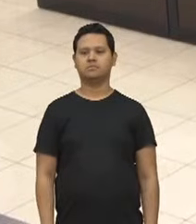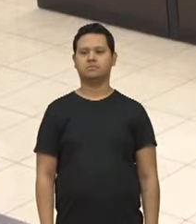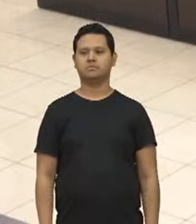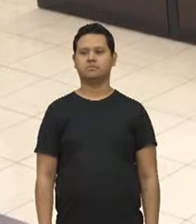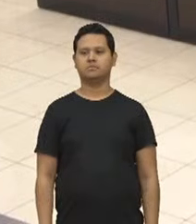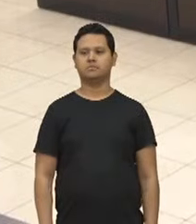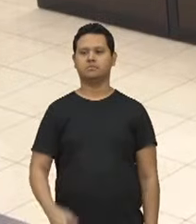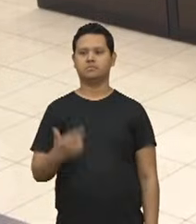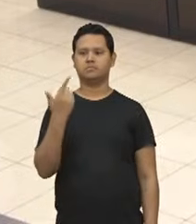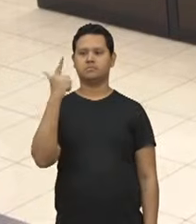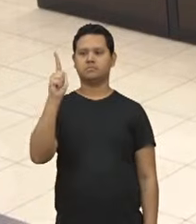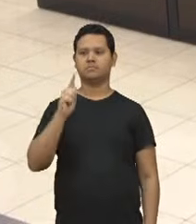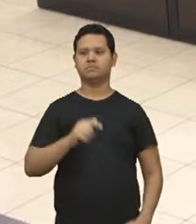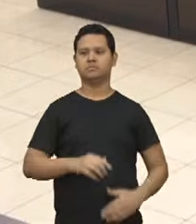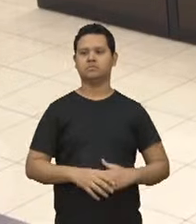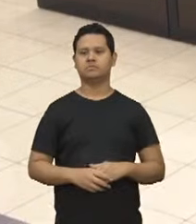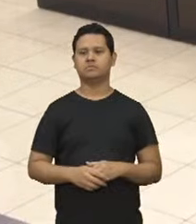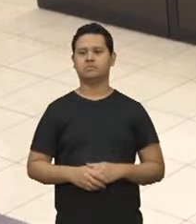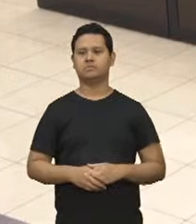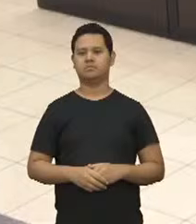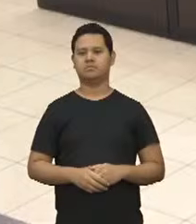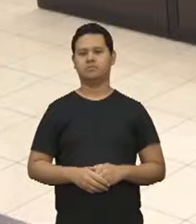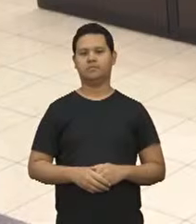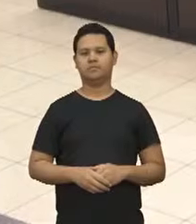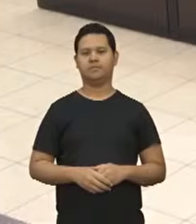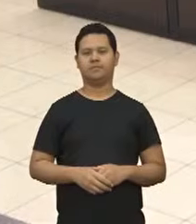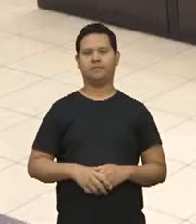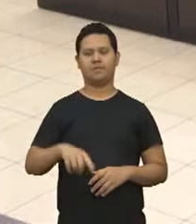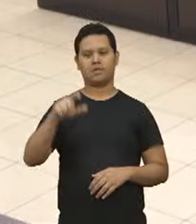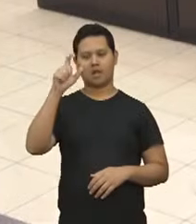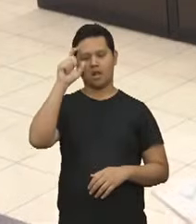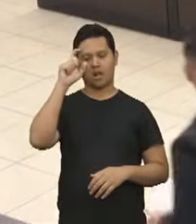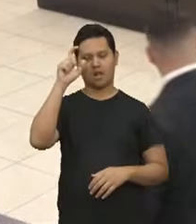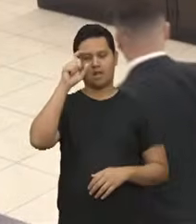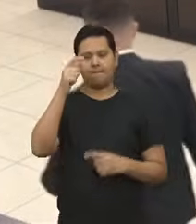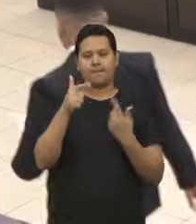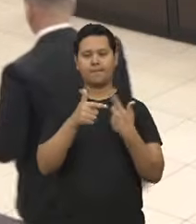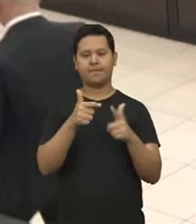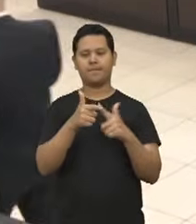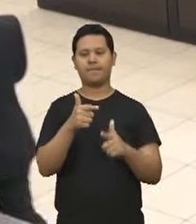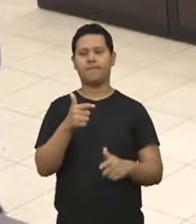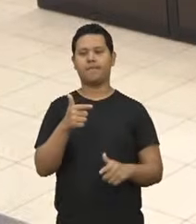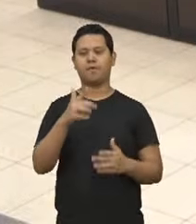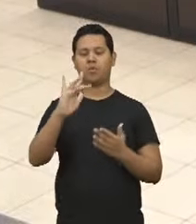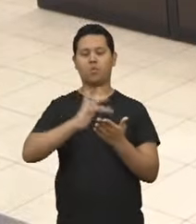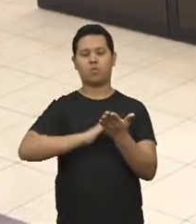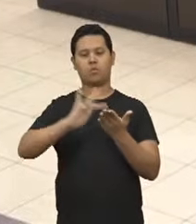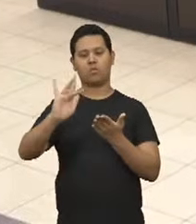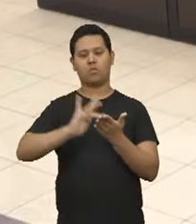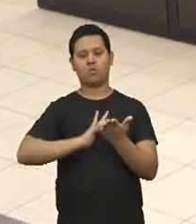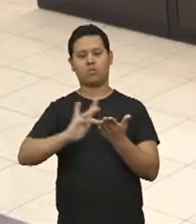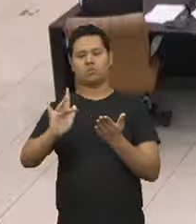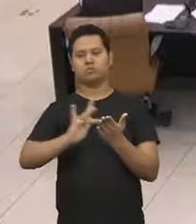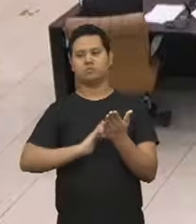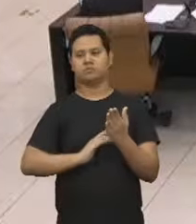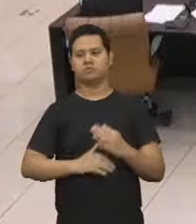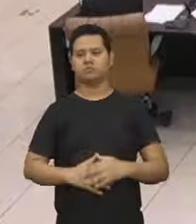O próximo é o Marcelo Dantas, que deu um probleminha no tablet dele, está